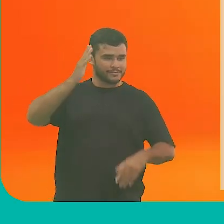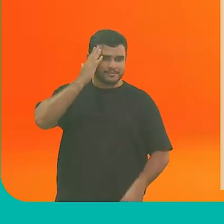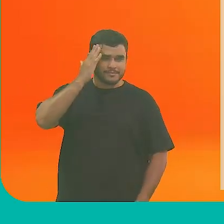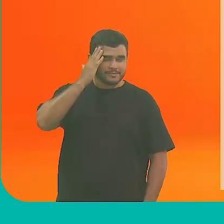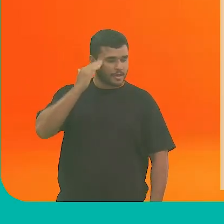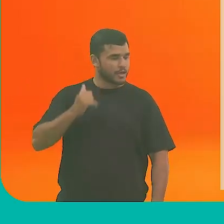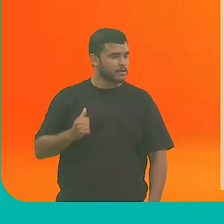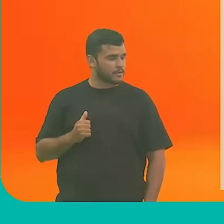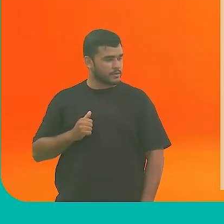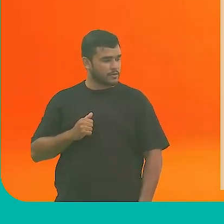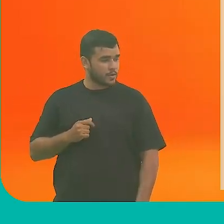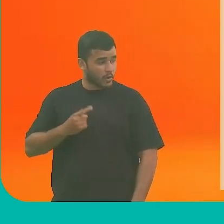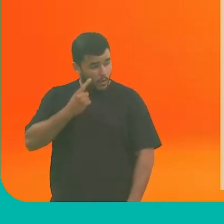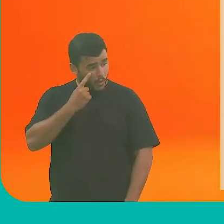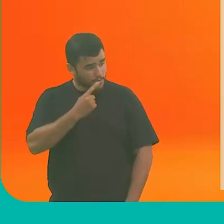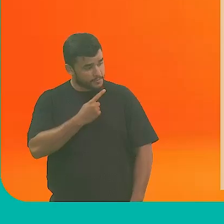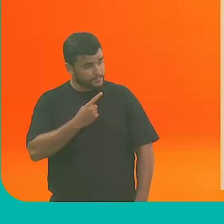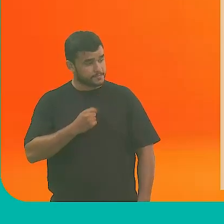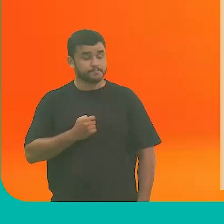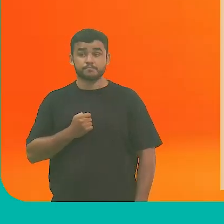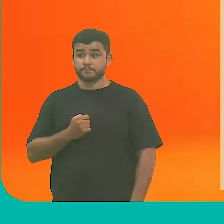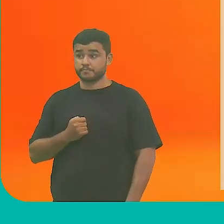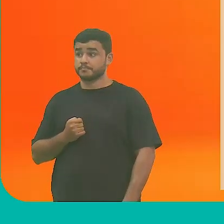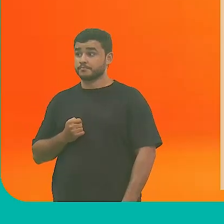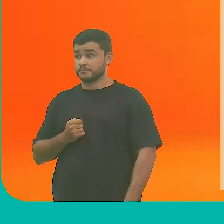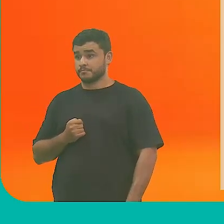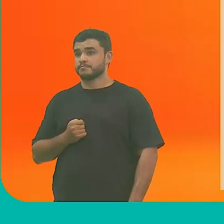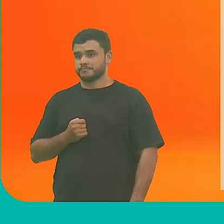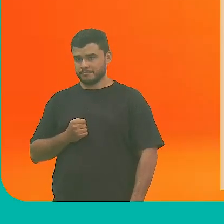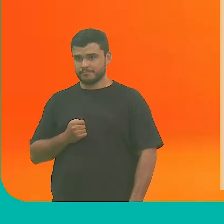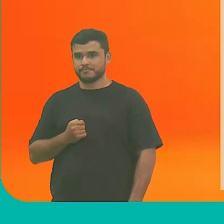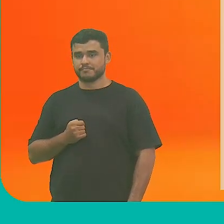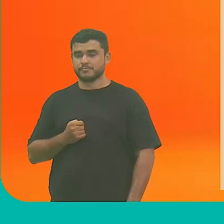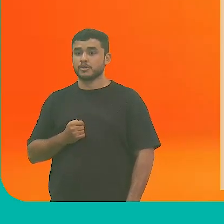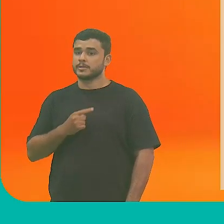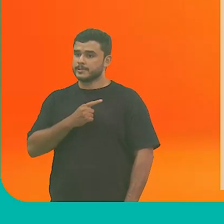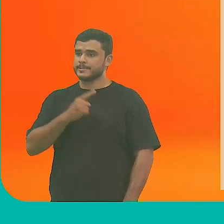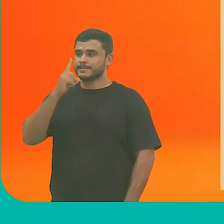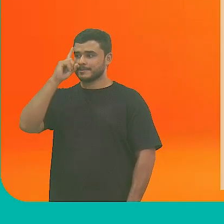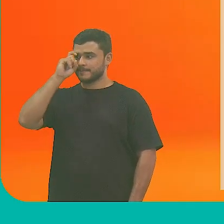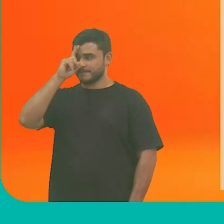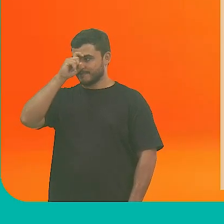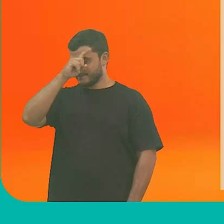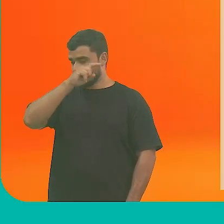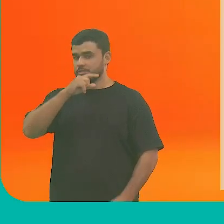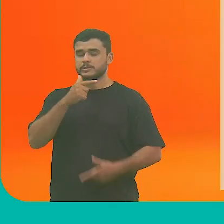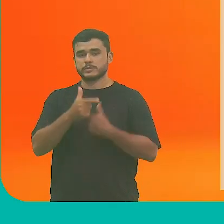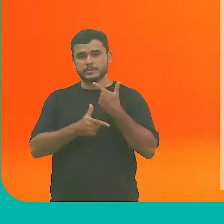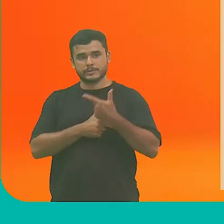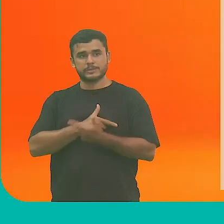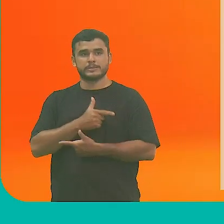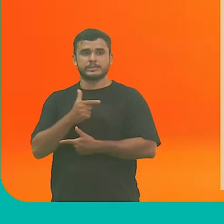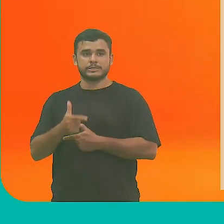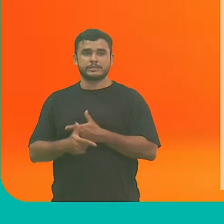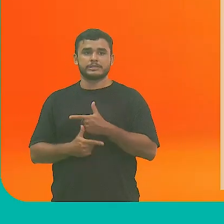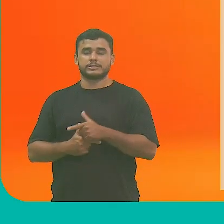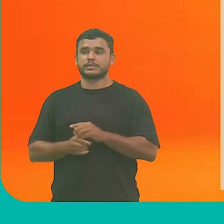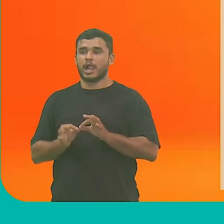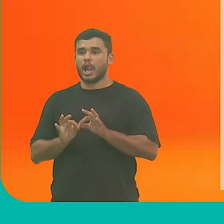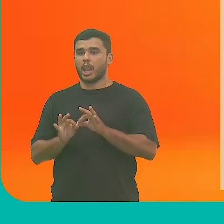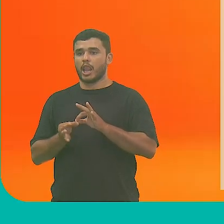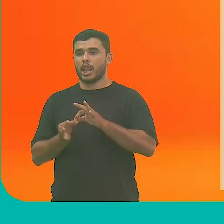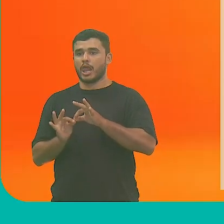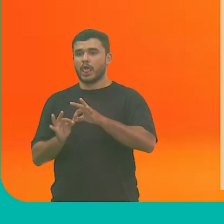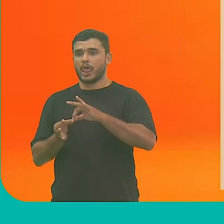ela é uma questão que ela é difícil e ela também é trabalhosa. Essa questão, ela deve